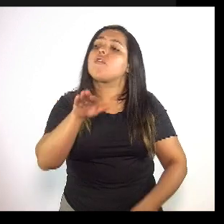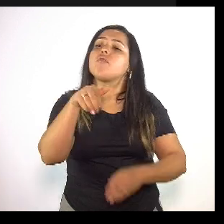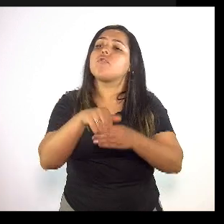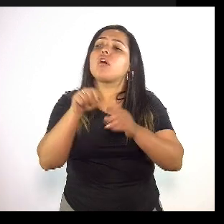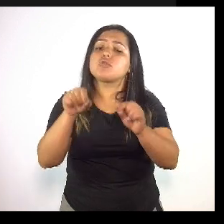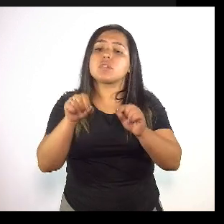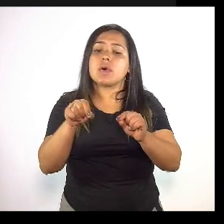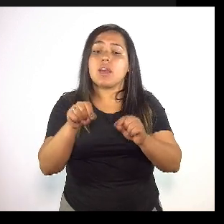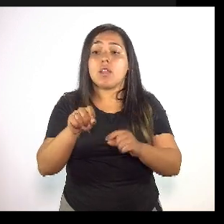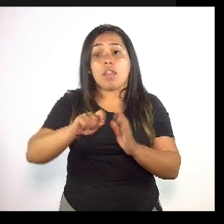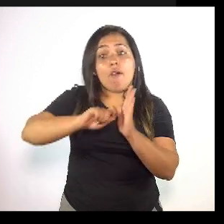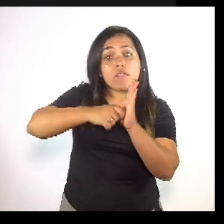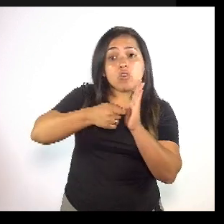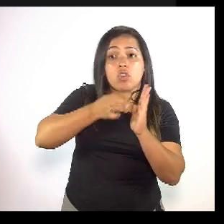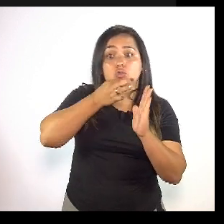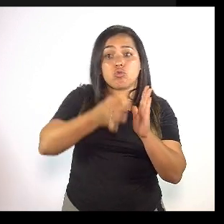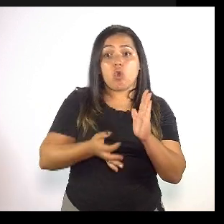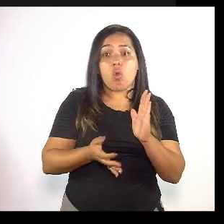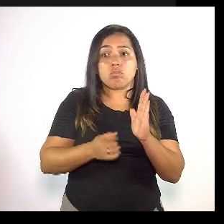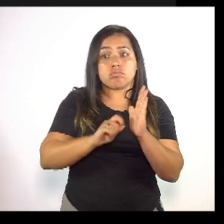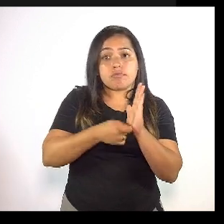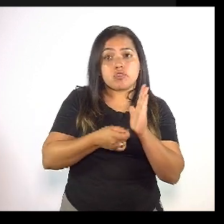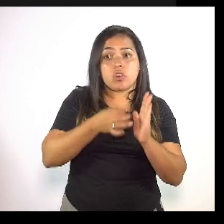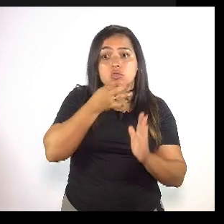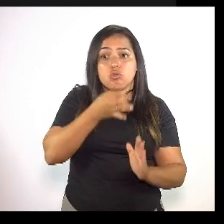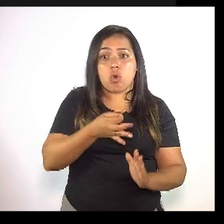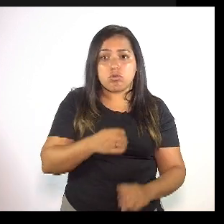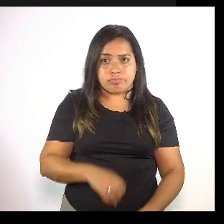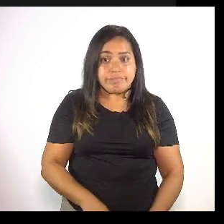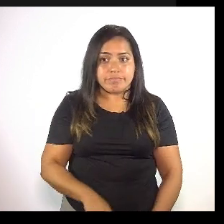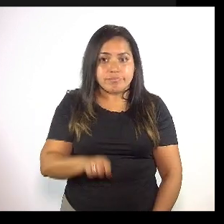Está fechado, deputado, o microfone.